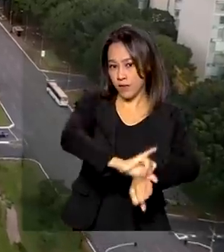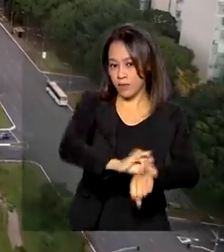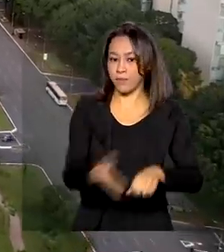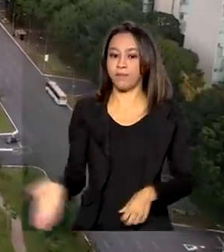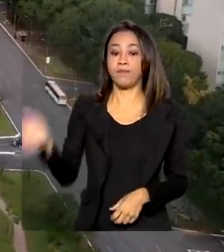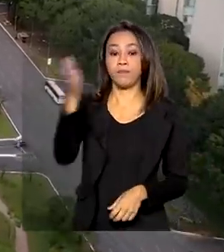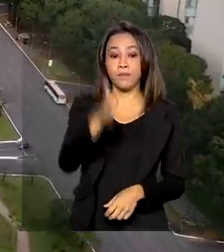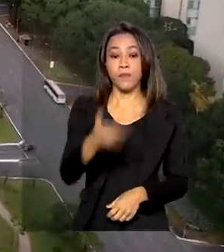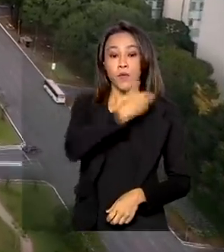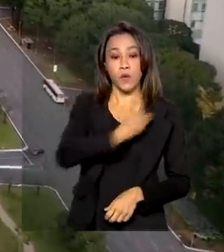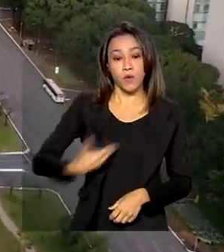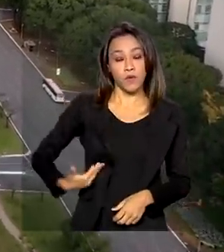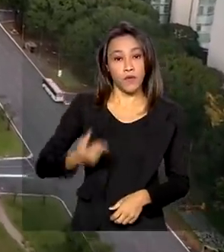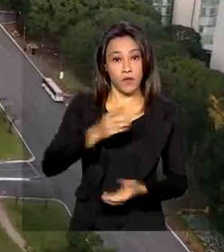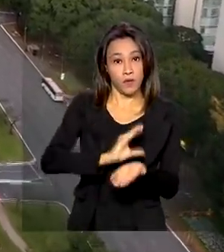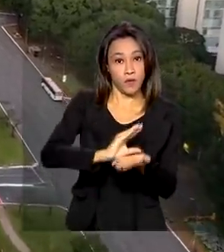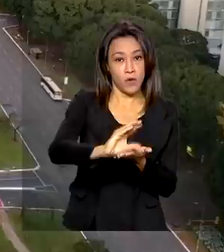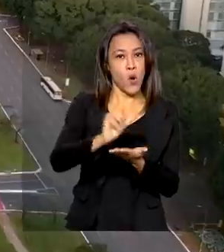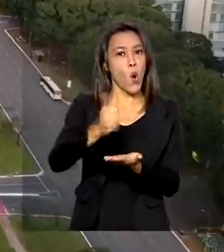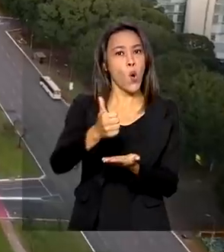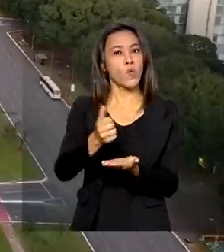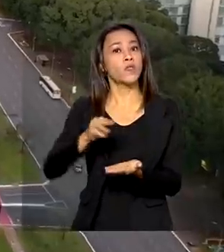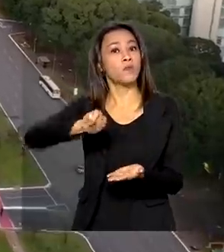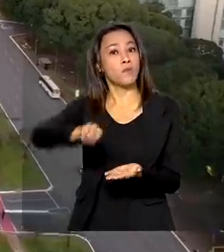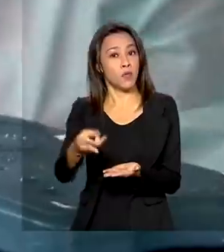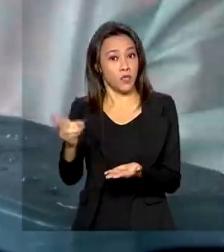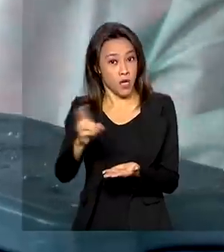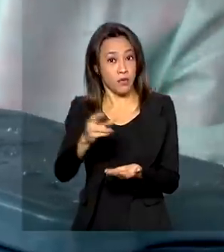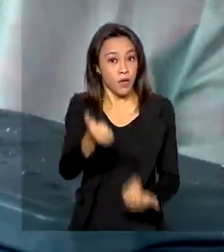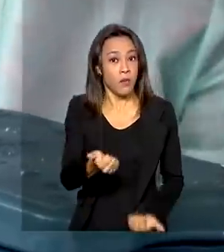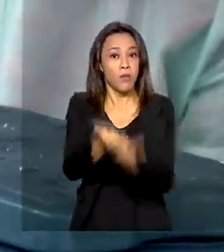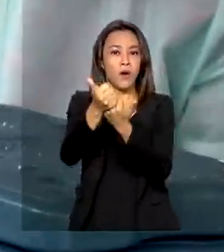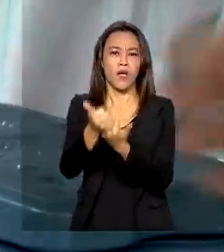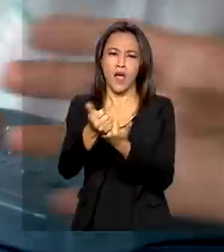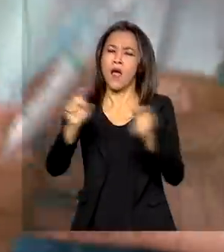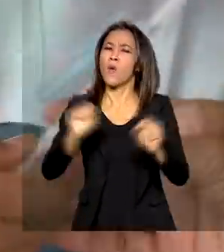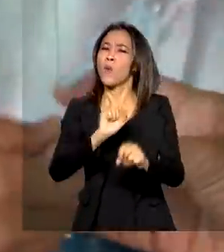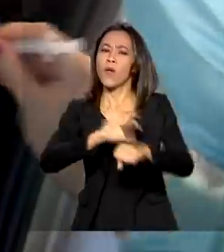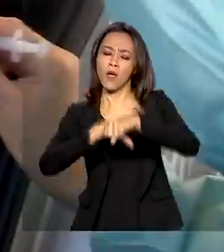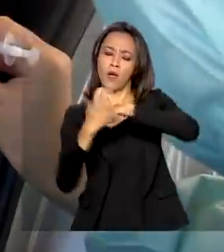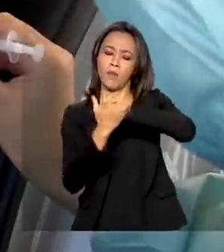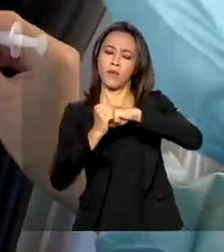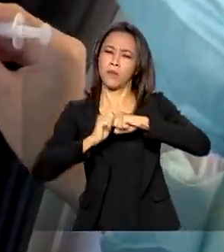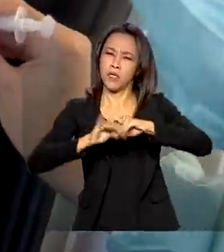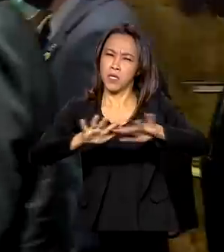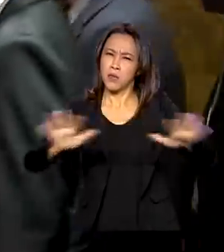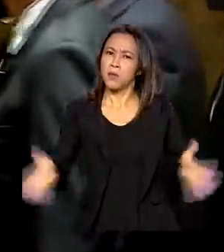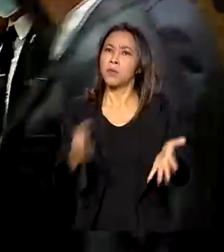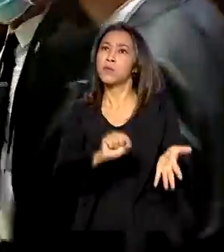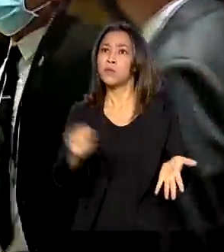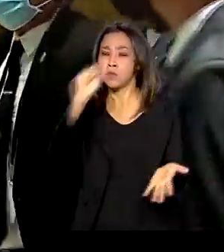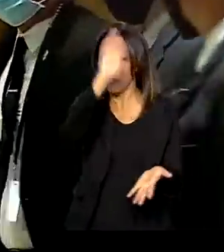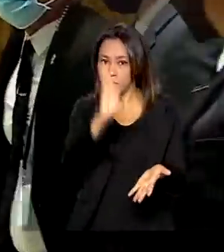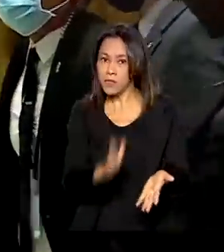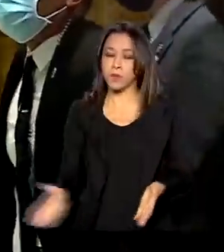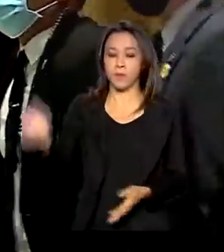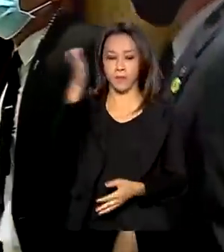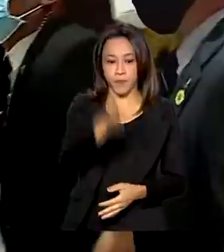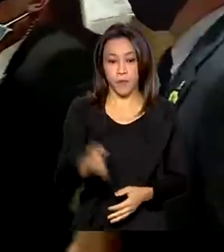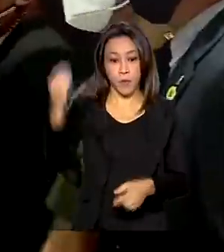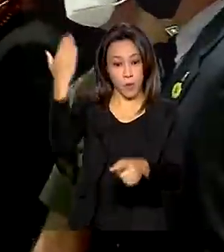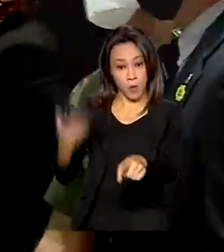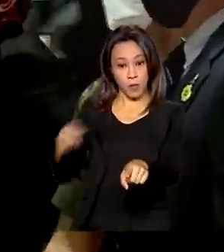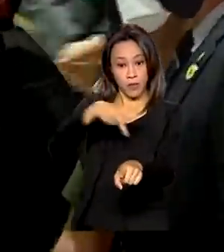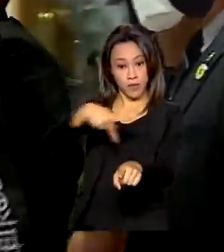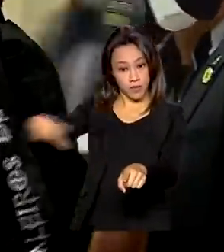governo libera mais de 11 bilhões de reais para reforçar o combate à pandemia em todo o país. Presidente Jair Bolsonaro chega